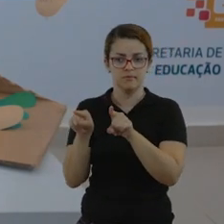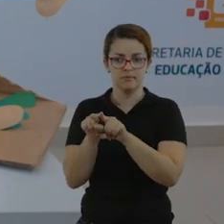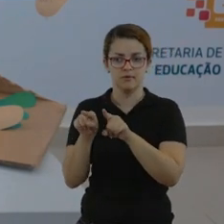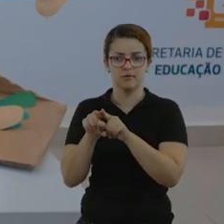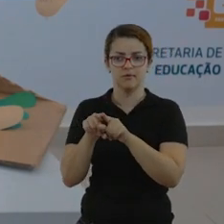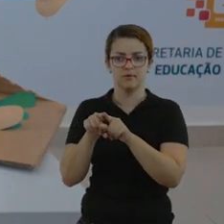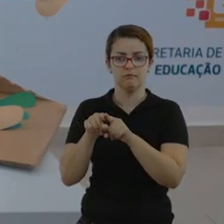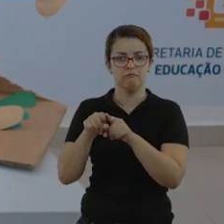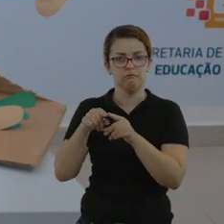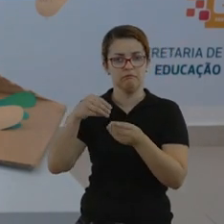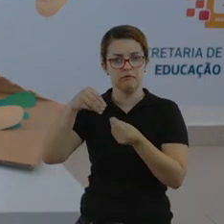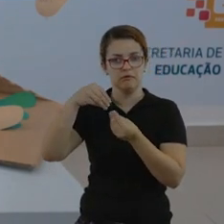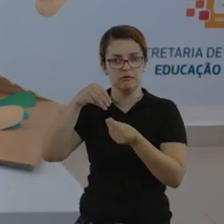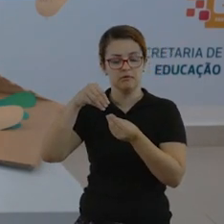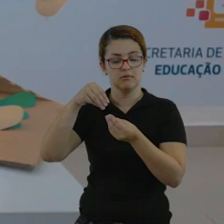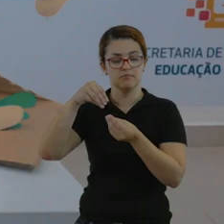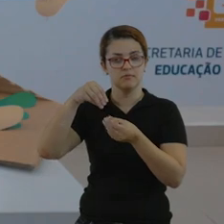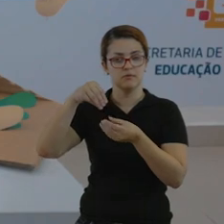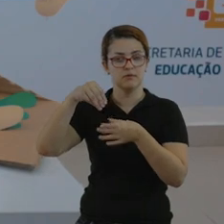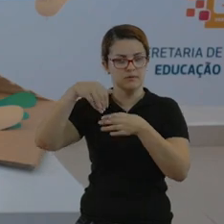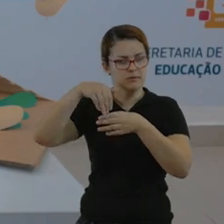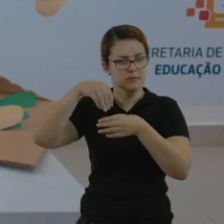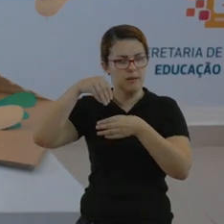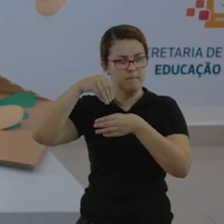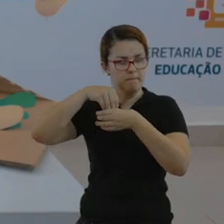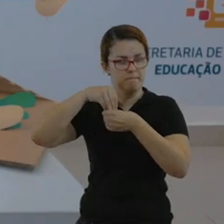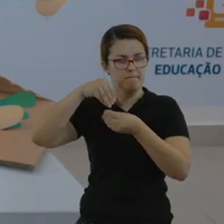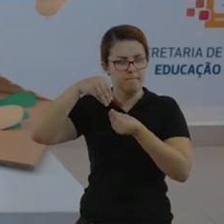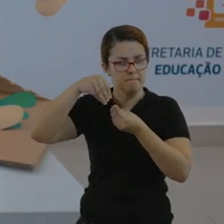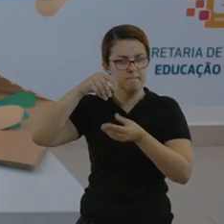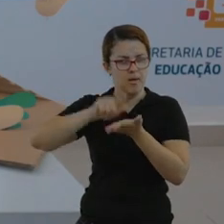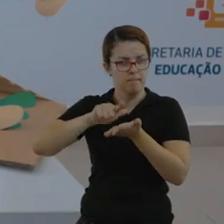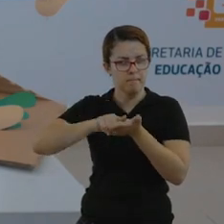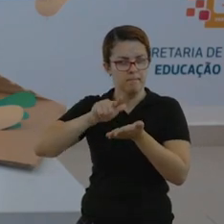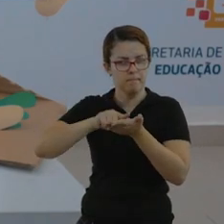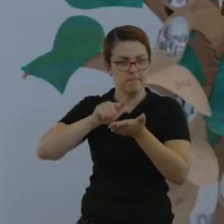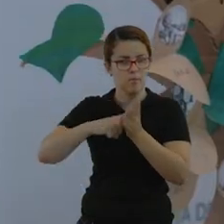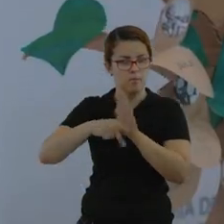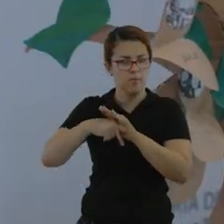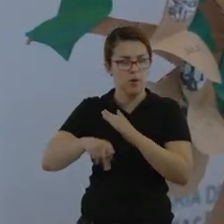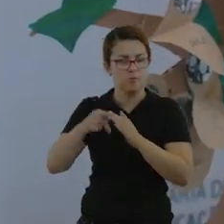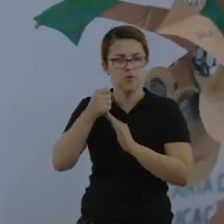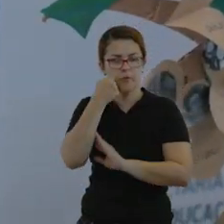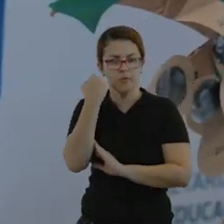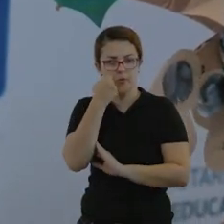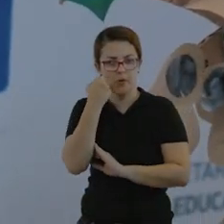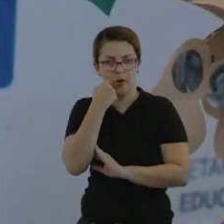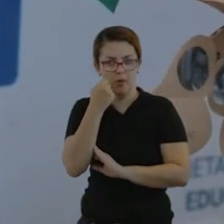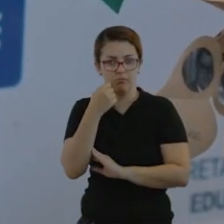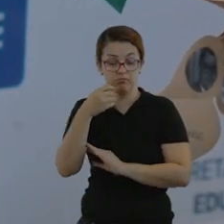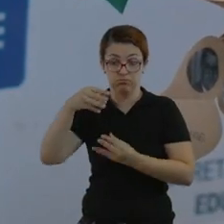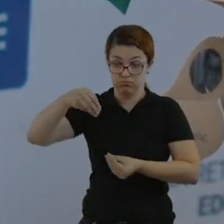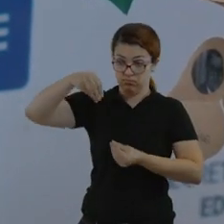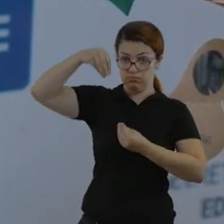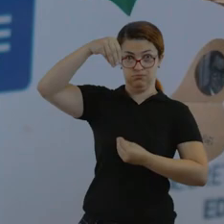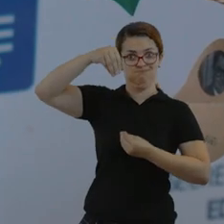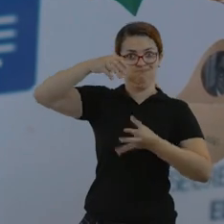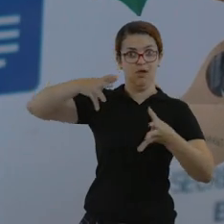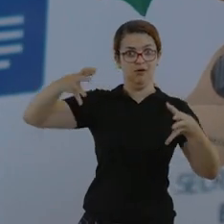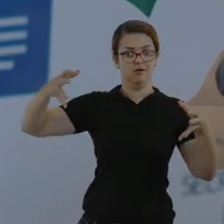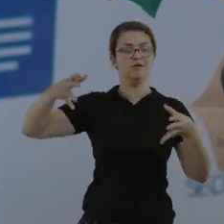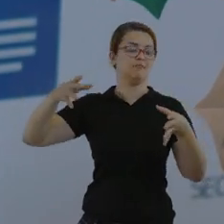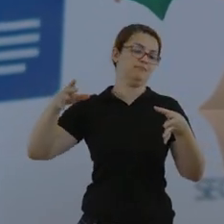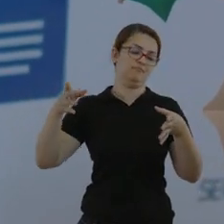saco de papel. Saco de papel pode ser encontrado na padaria, aquele que a gente compra o pão. Este aqui é bem